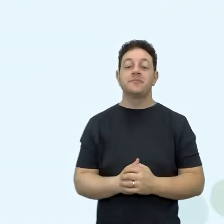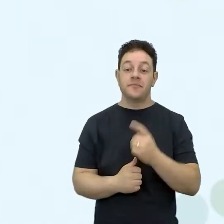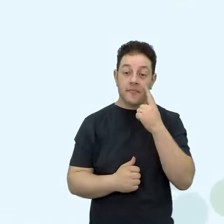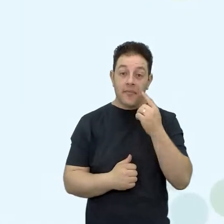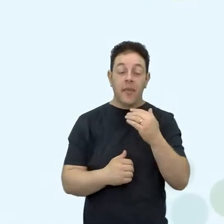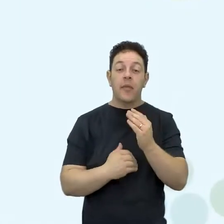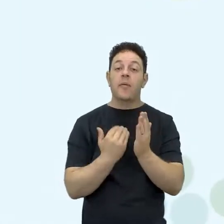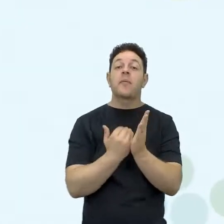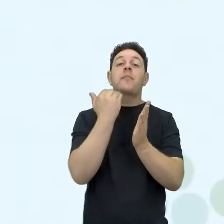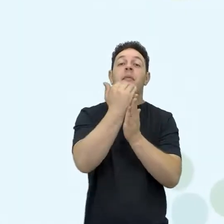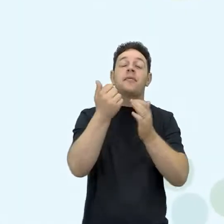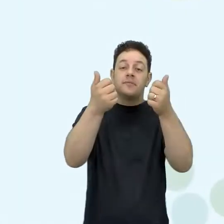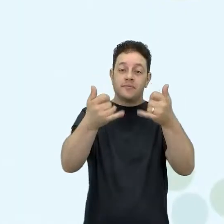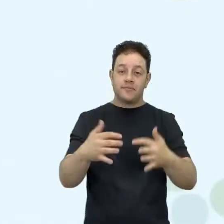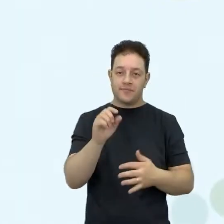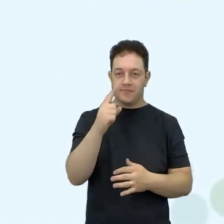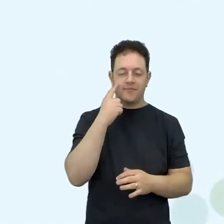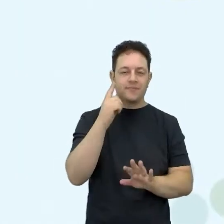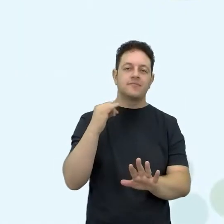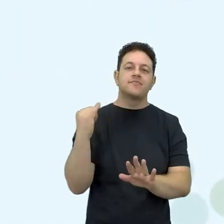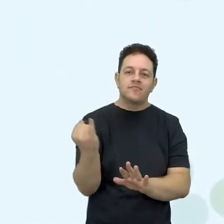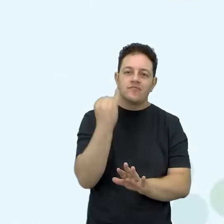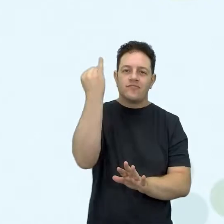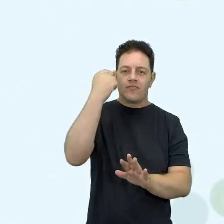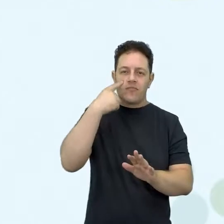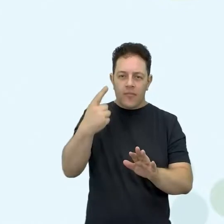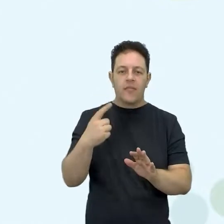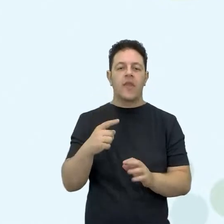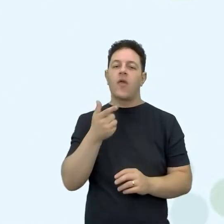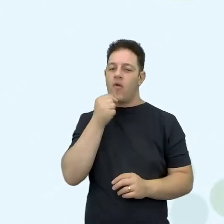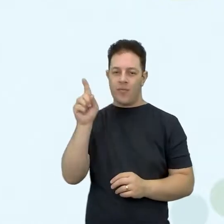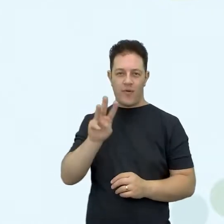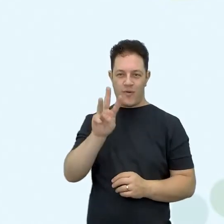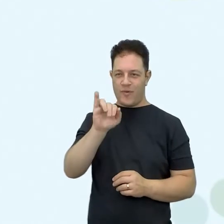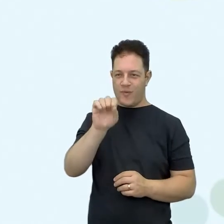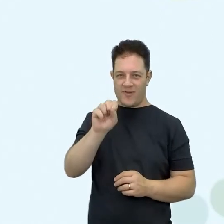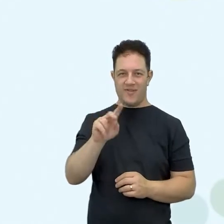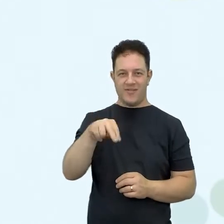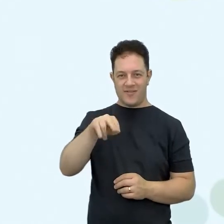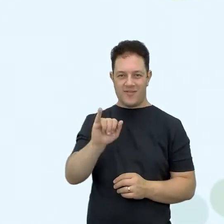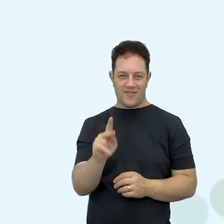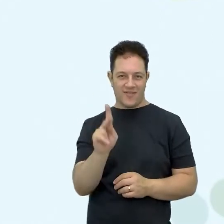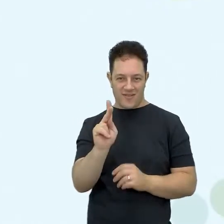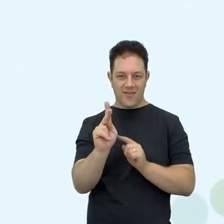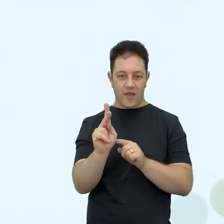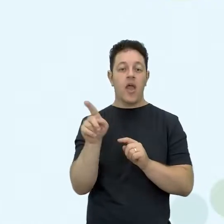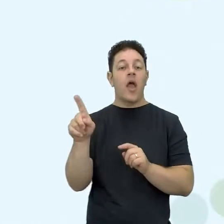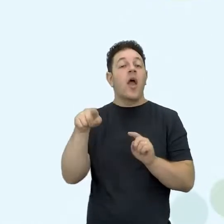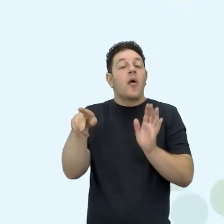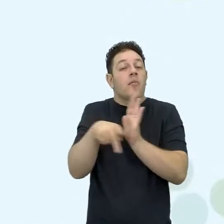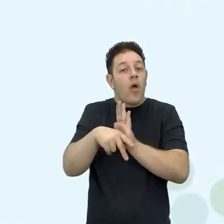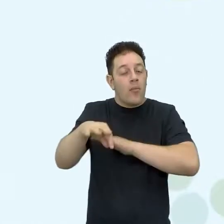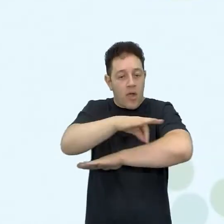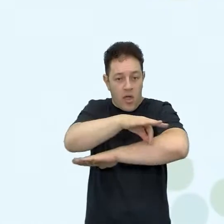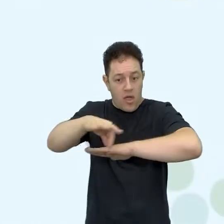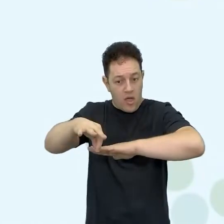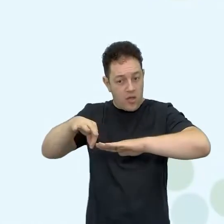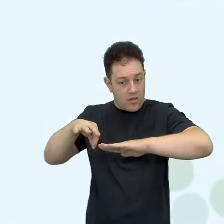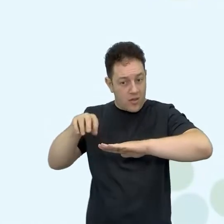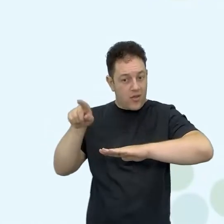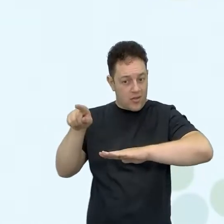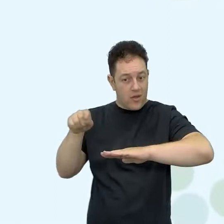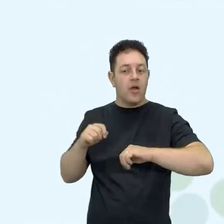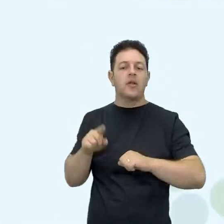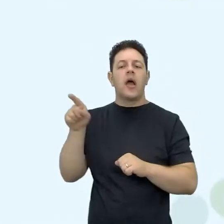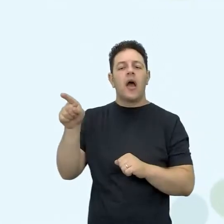comentar mais aqui. É importante a gente observar aí que o Wisnik, né? Então, ele é da área de arquitetura, ok? Então,